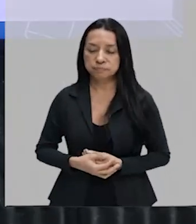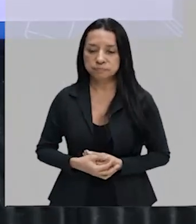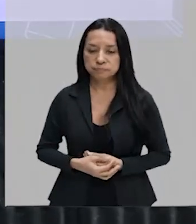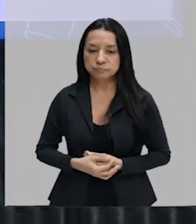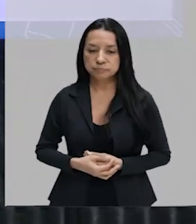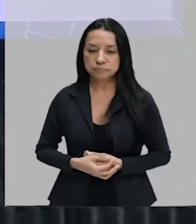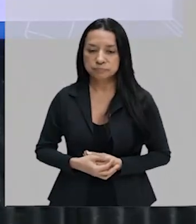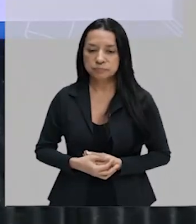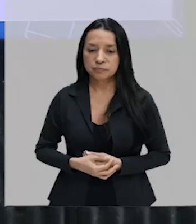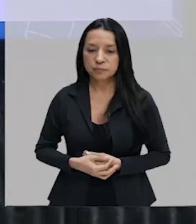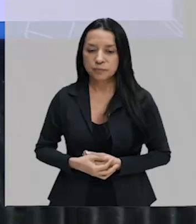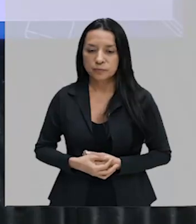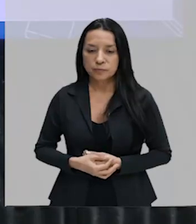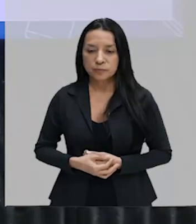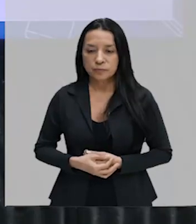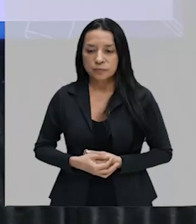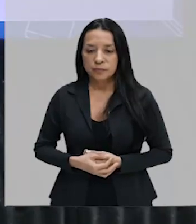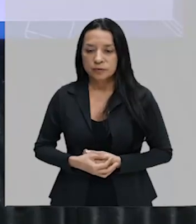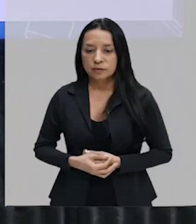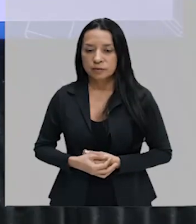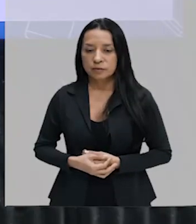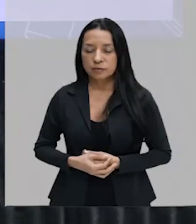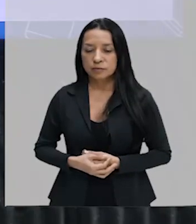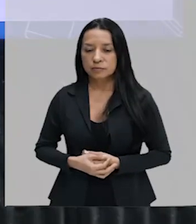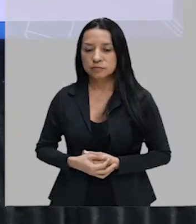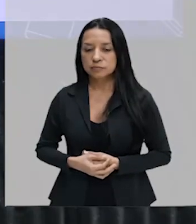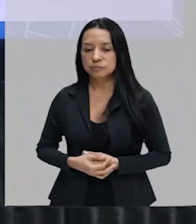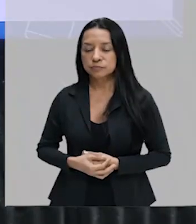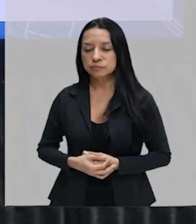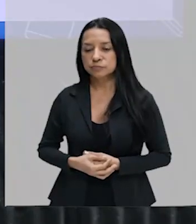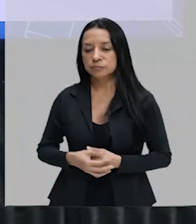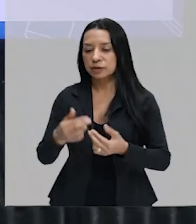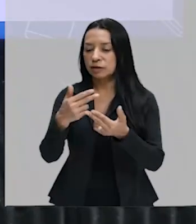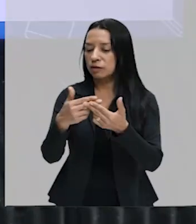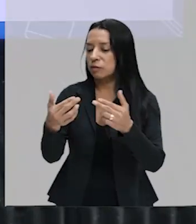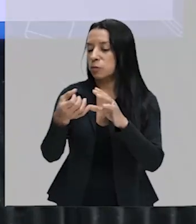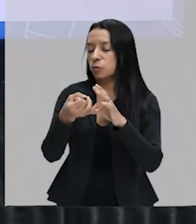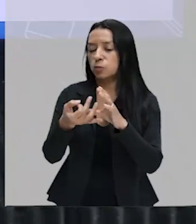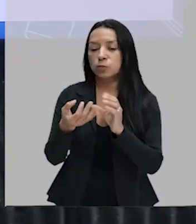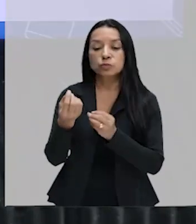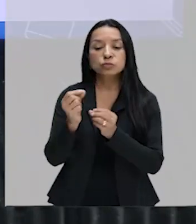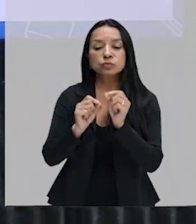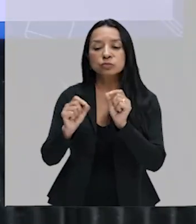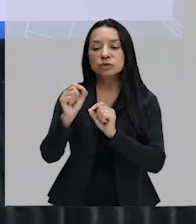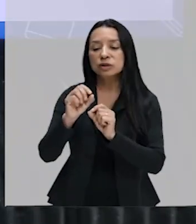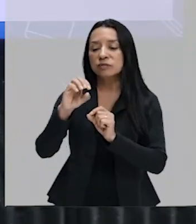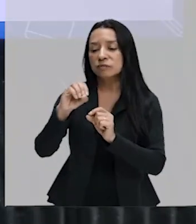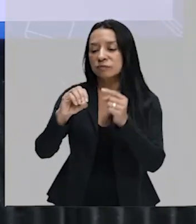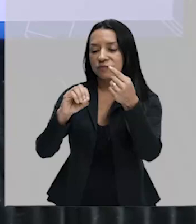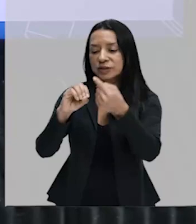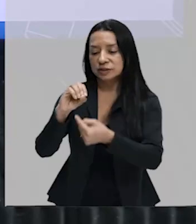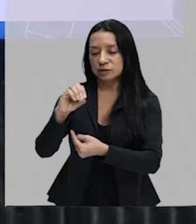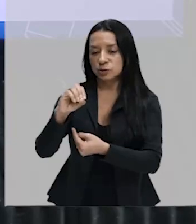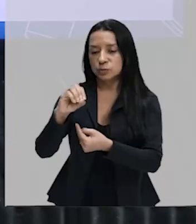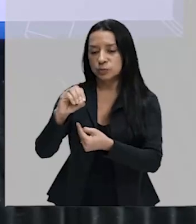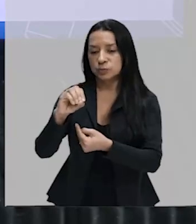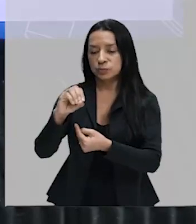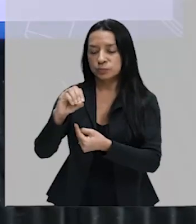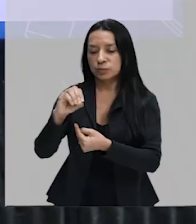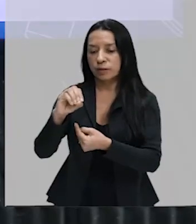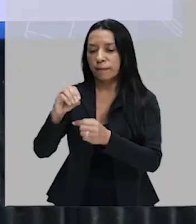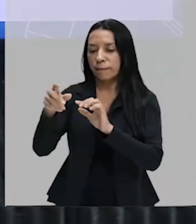que o vazio é o quê? Elemento, conjunto, o que que é? Então, está dizendo que o